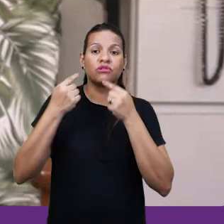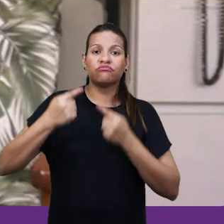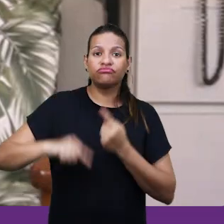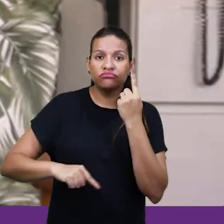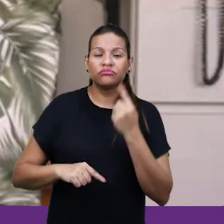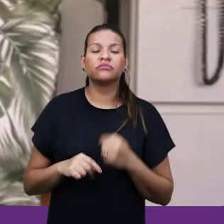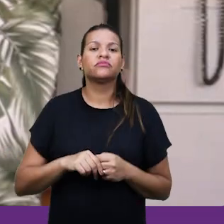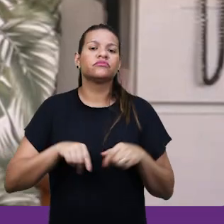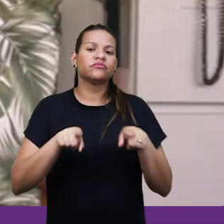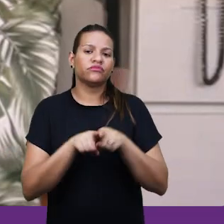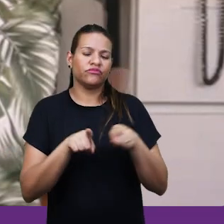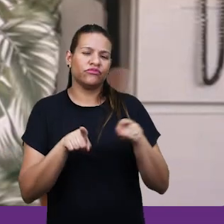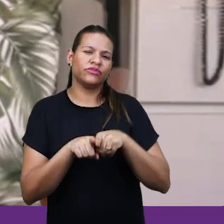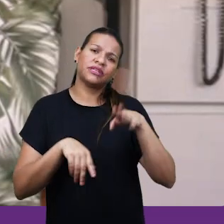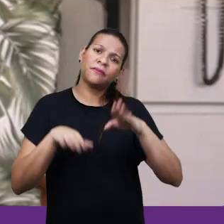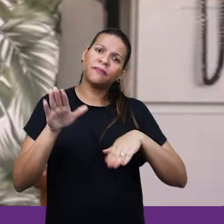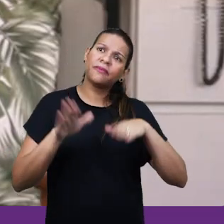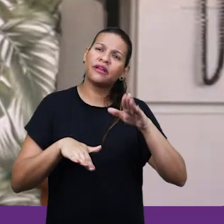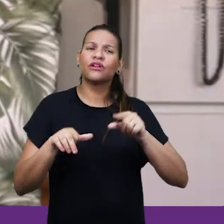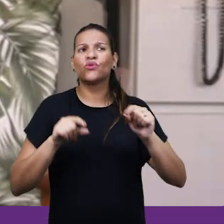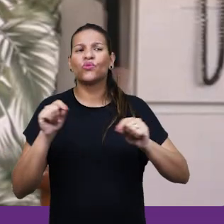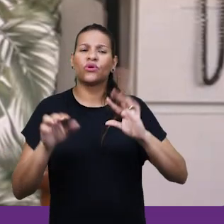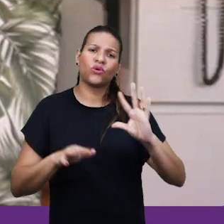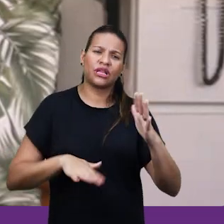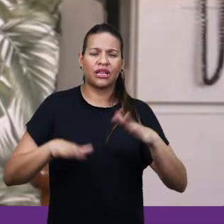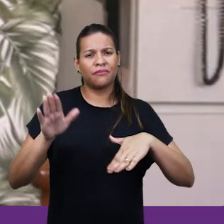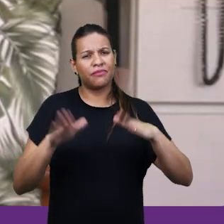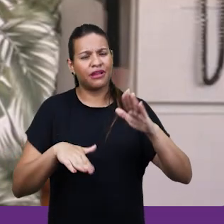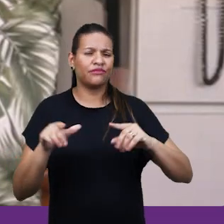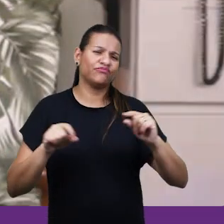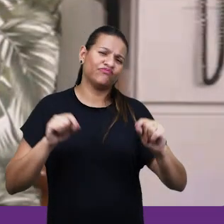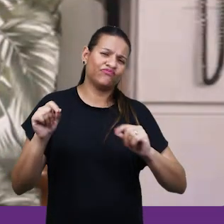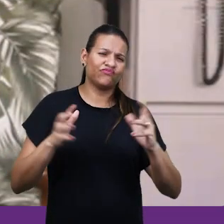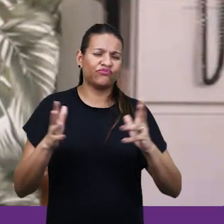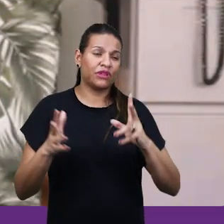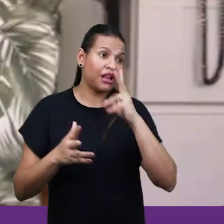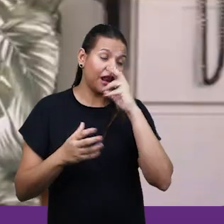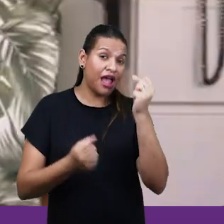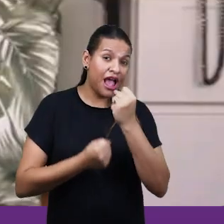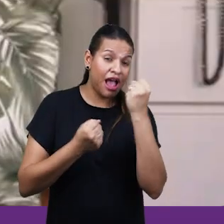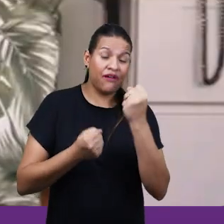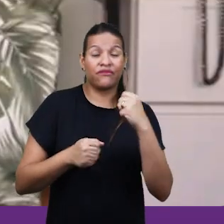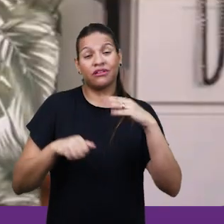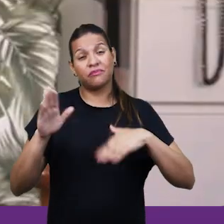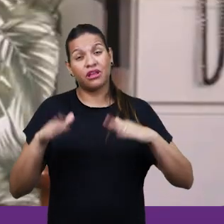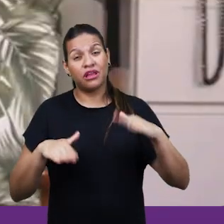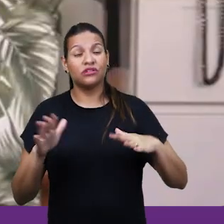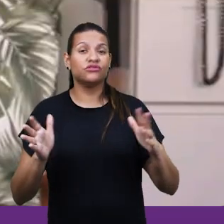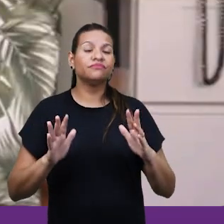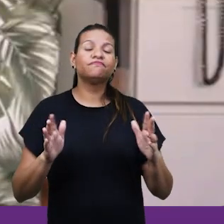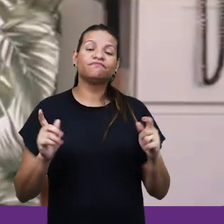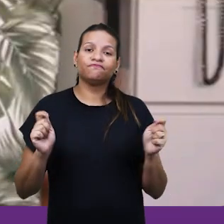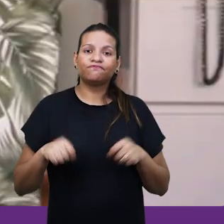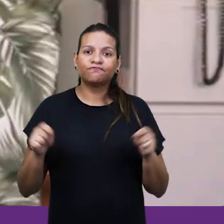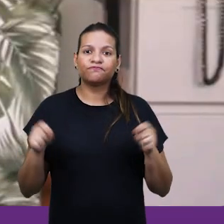disso, a depender do caso, né? E aí vai depender, claro, das circunstâncias, da gravidade de cada coisa. É possível que essas condutas configurem